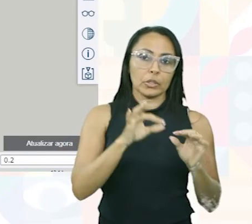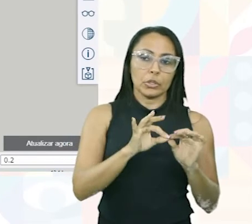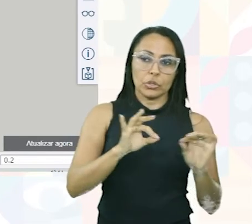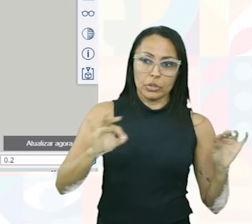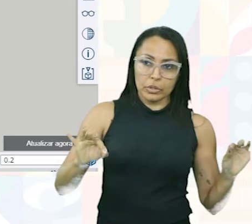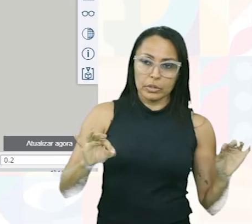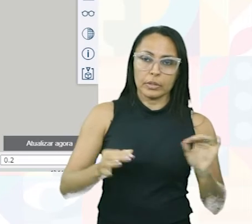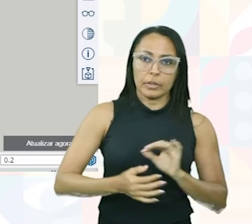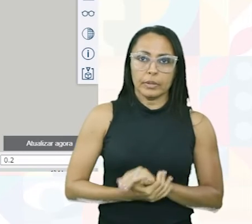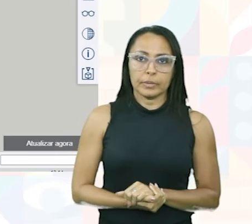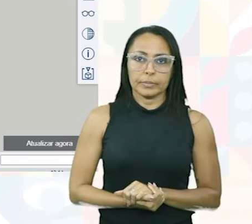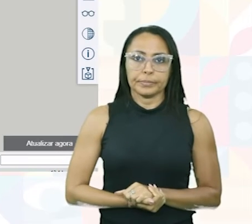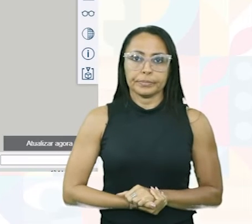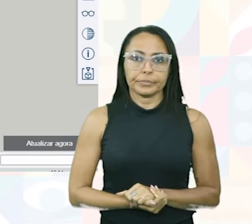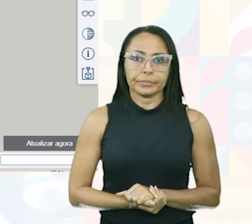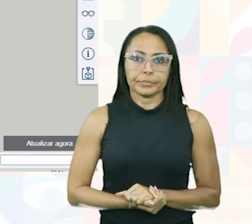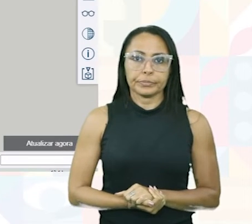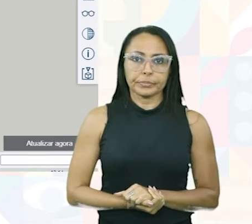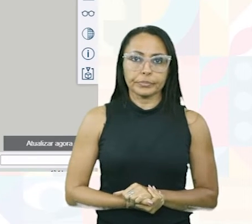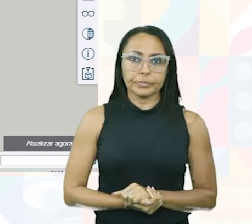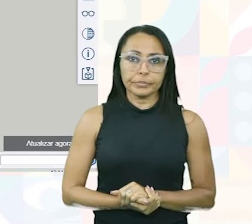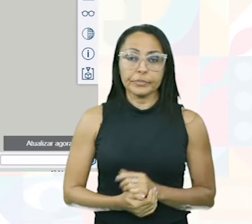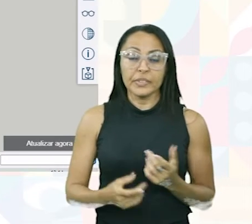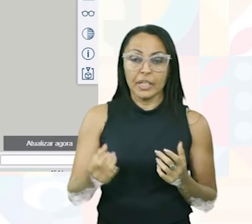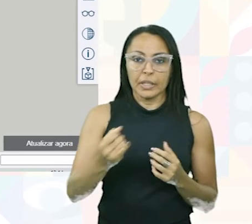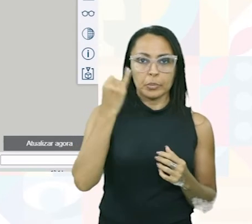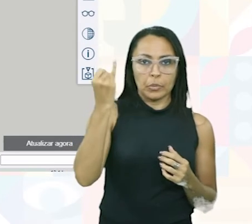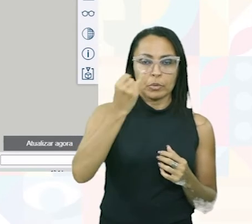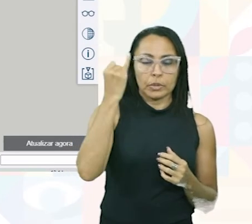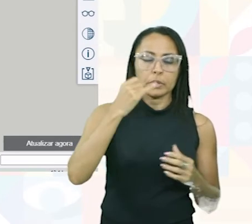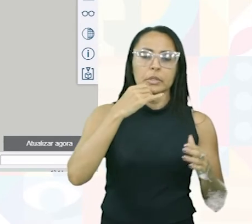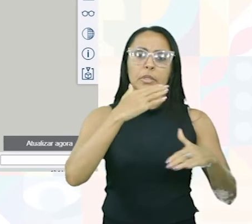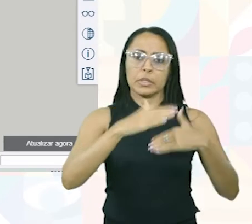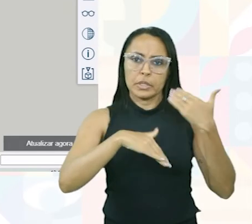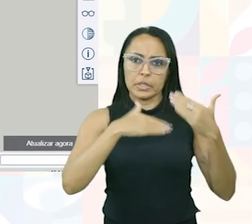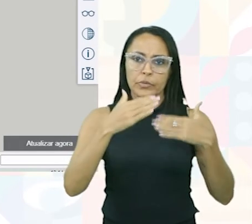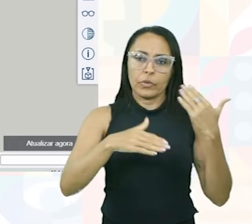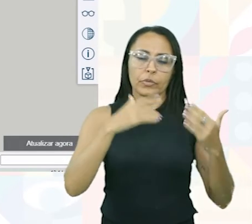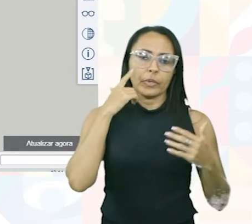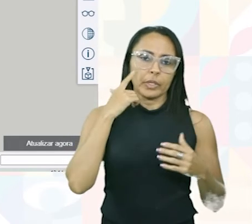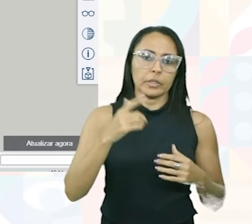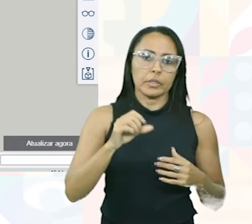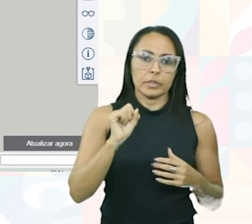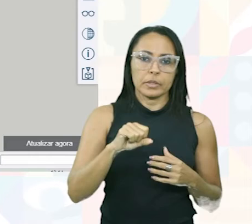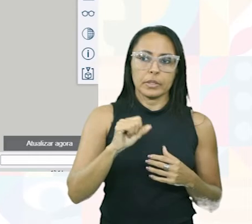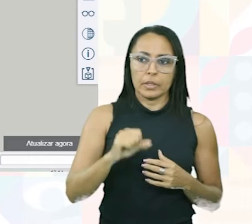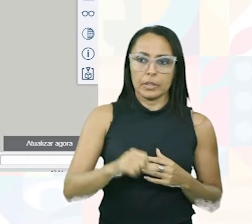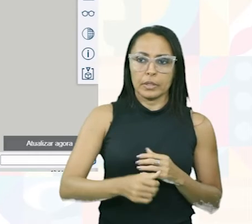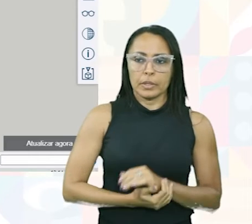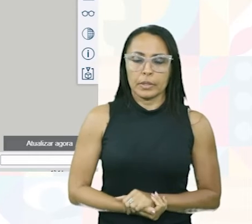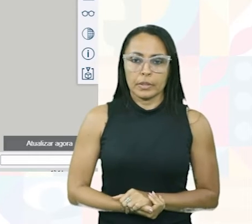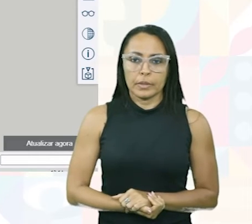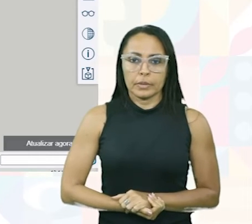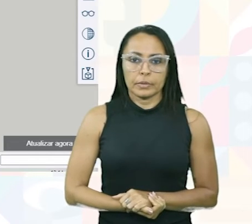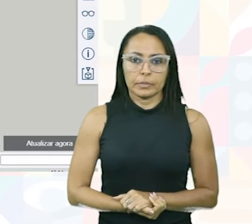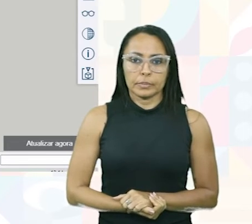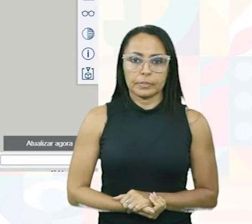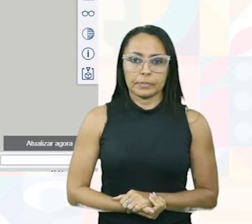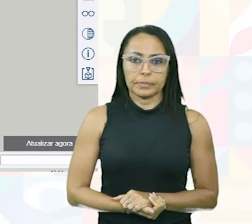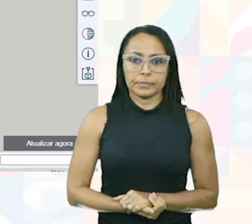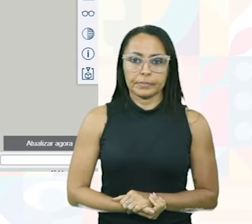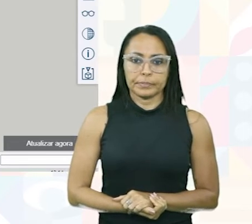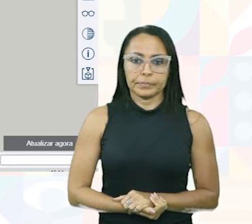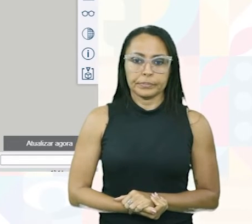criadas. Essa ferramenta é muito importante na hora de desenvolver a planta baixa da residência, certo?